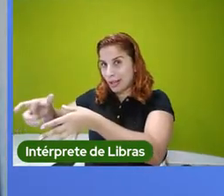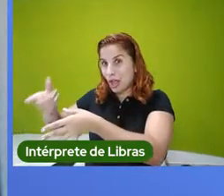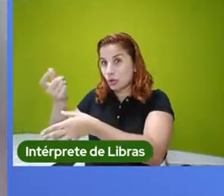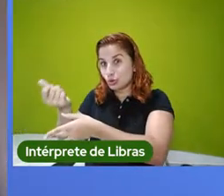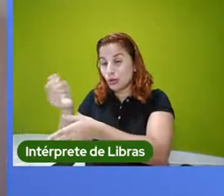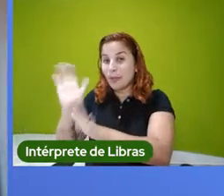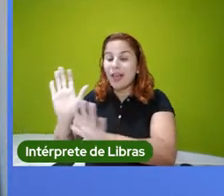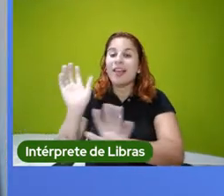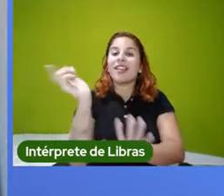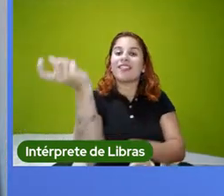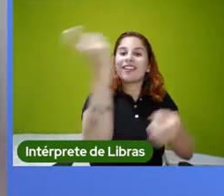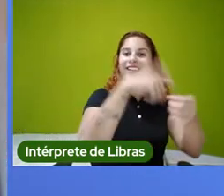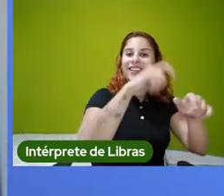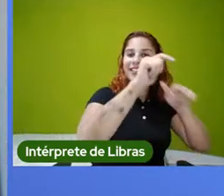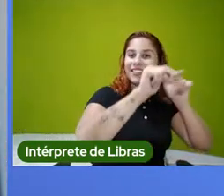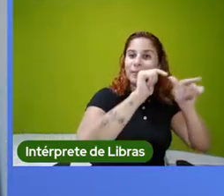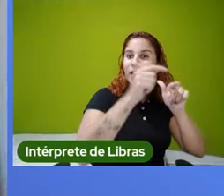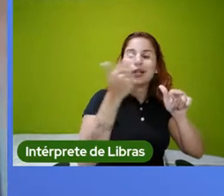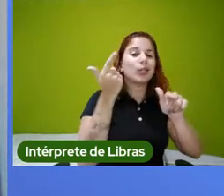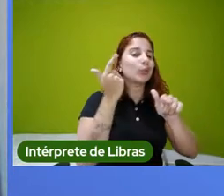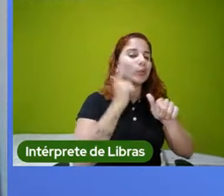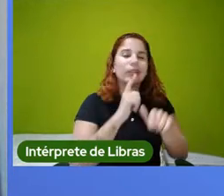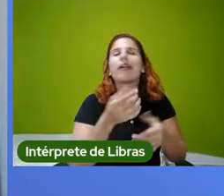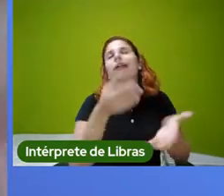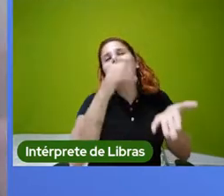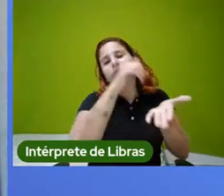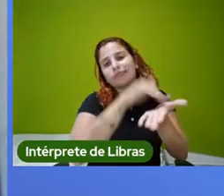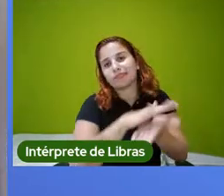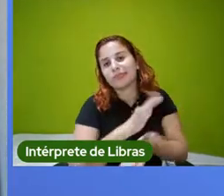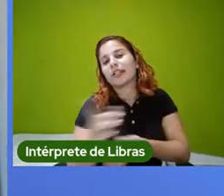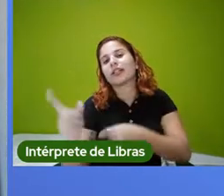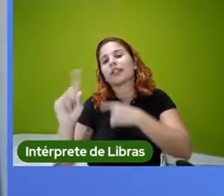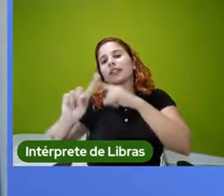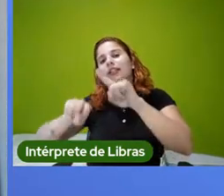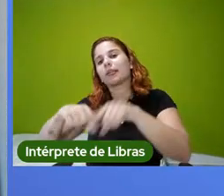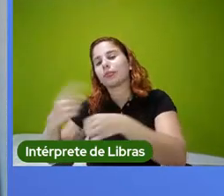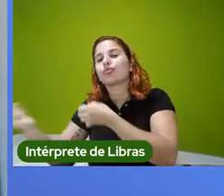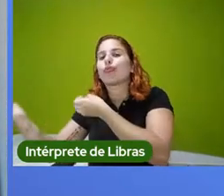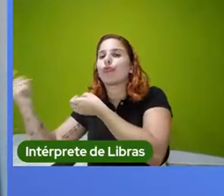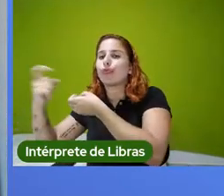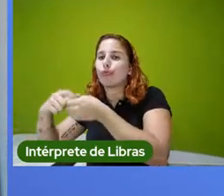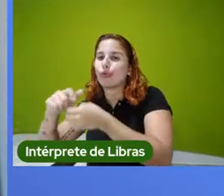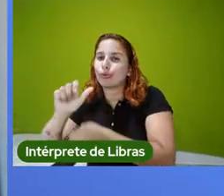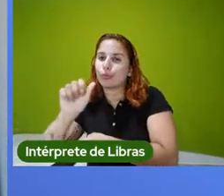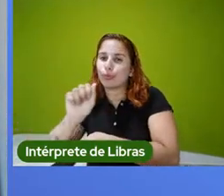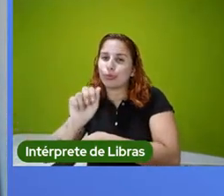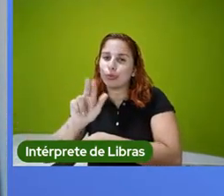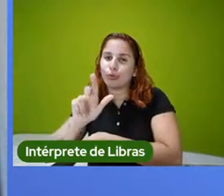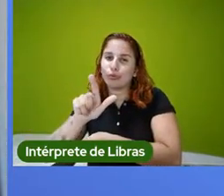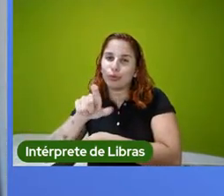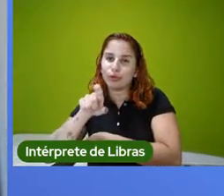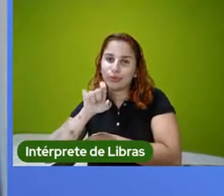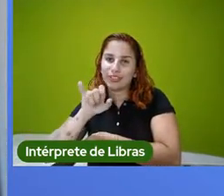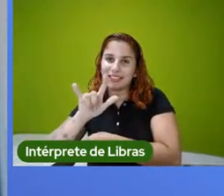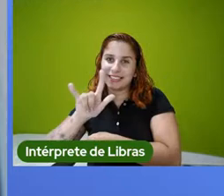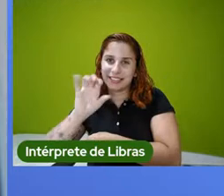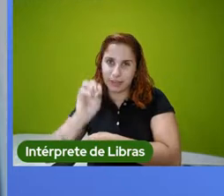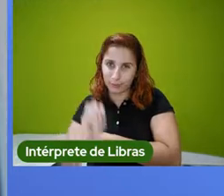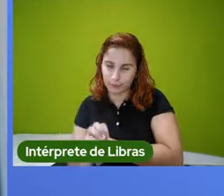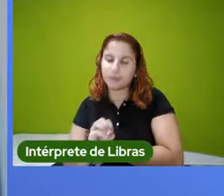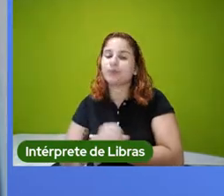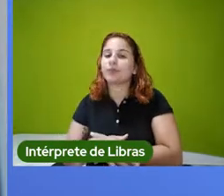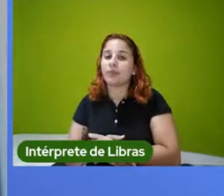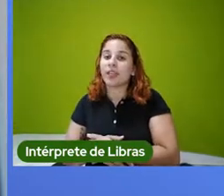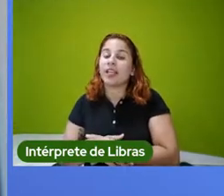aí tinham que entrar com todo o processo de avaliação, de requerimento do BPC novamente. Então, o auxílio inclusão favorece